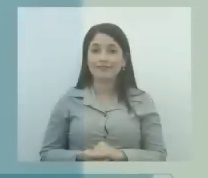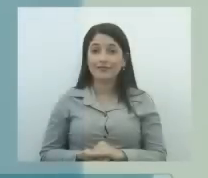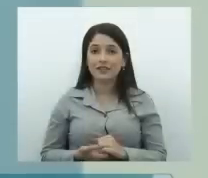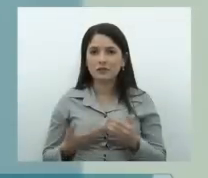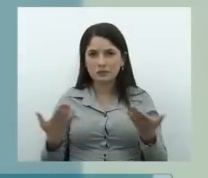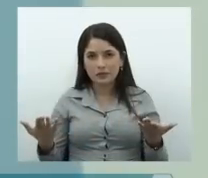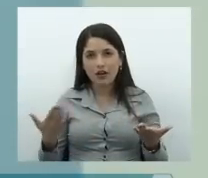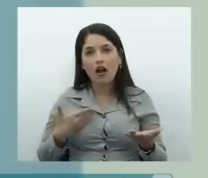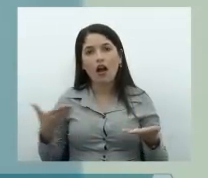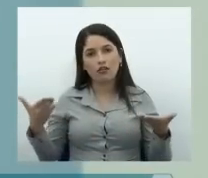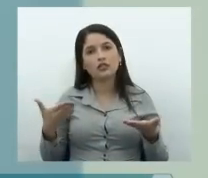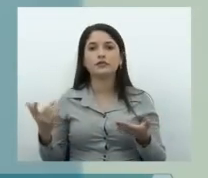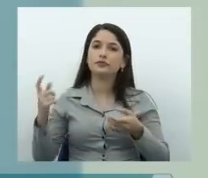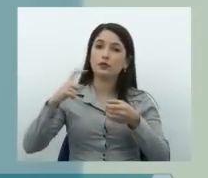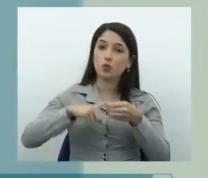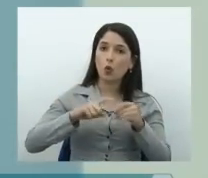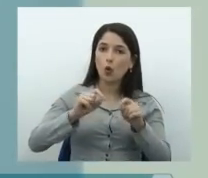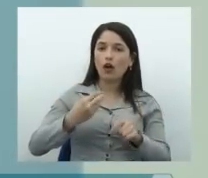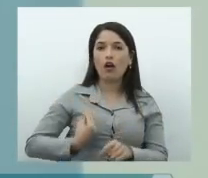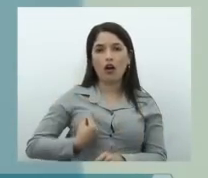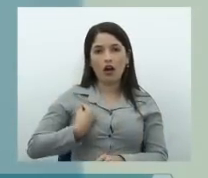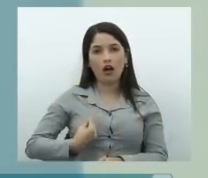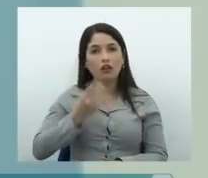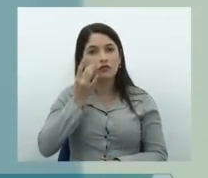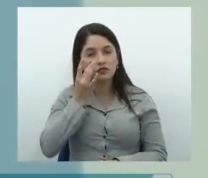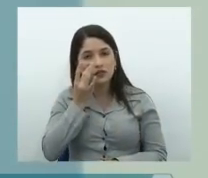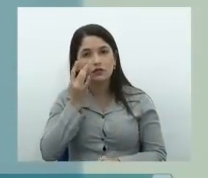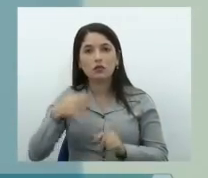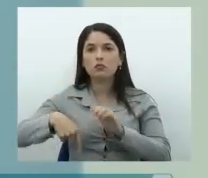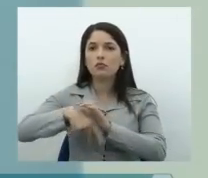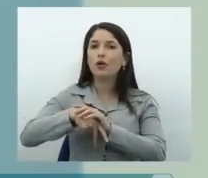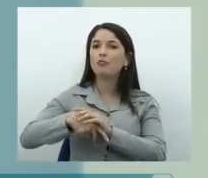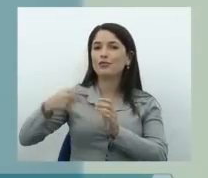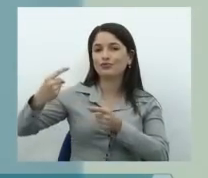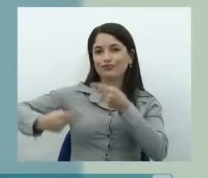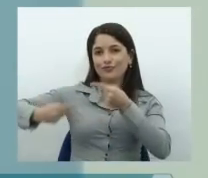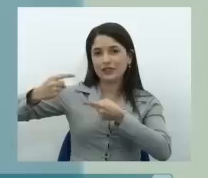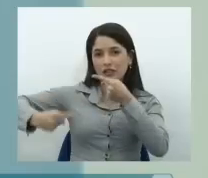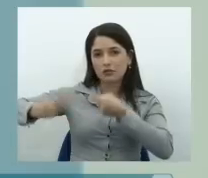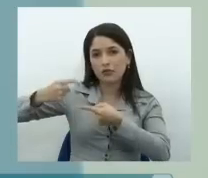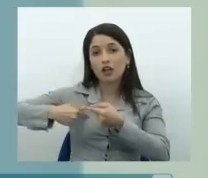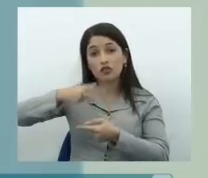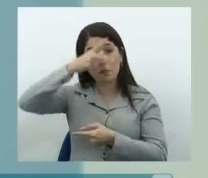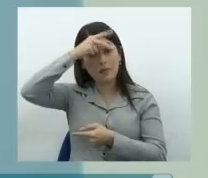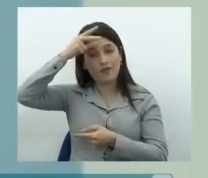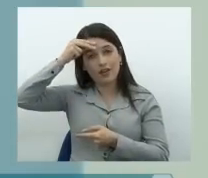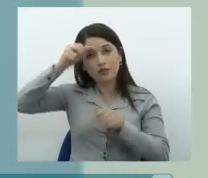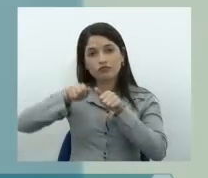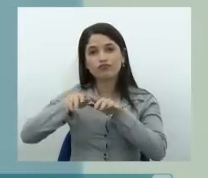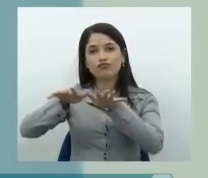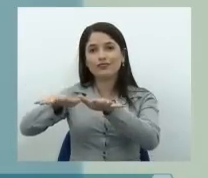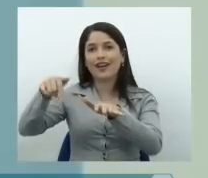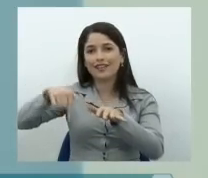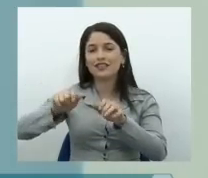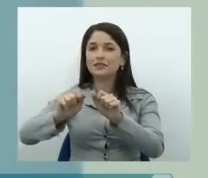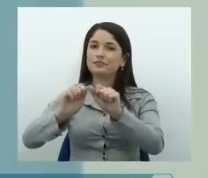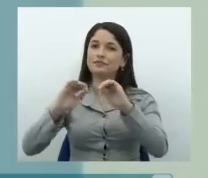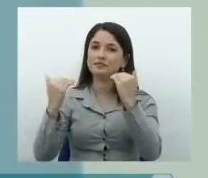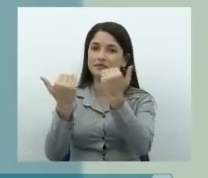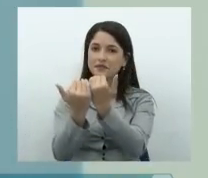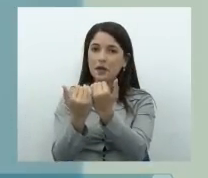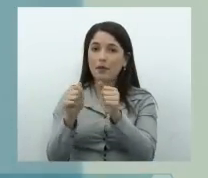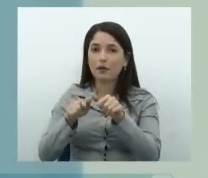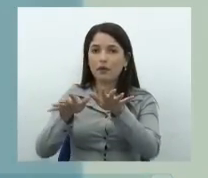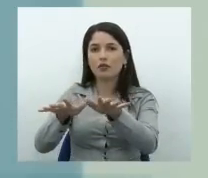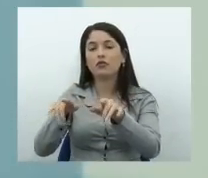Muito bem, estamos de volta então ao vivo, transmitindo o debate entre os candidatos a prefeito aqui pela TV Câmara Guarulhos e também com retransmissão de alguns